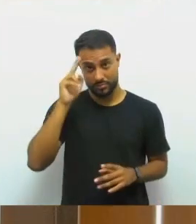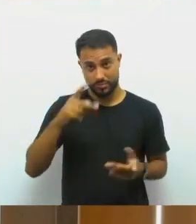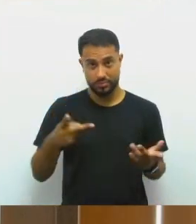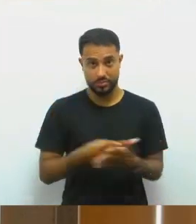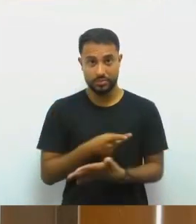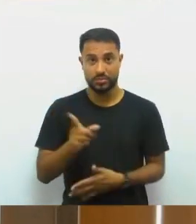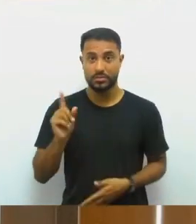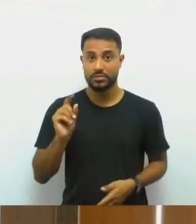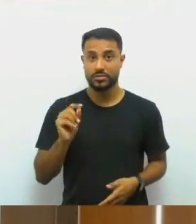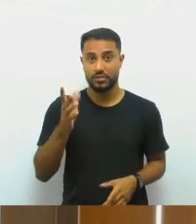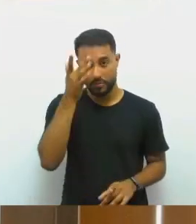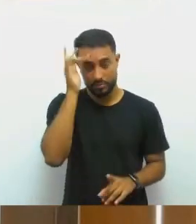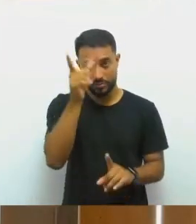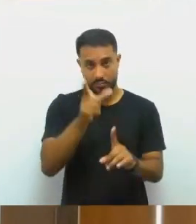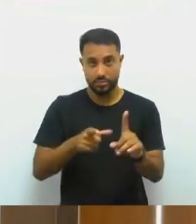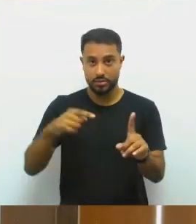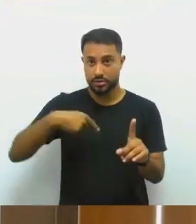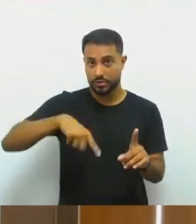Para o SPA.